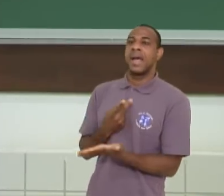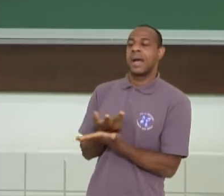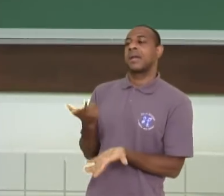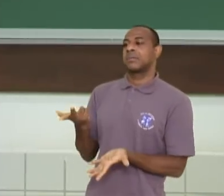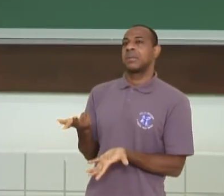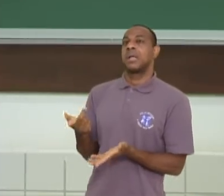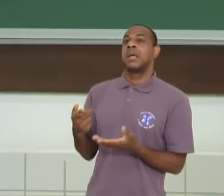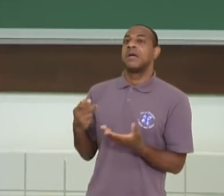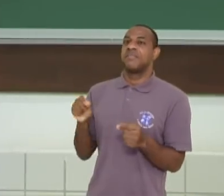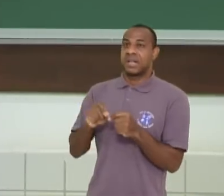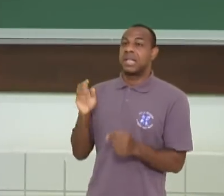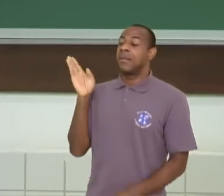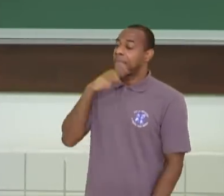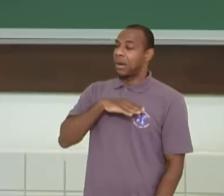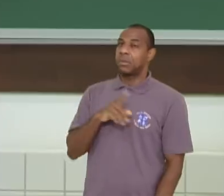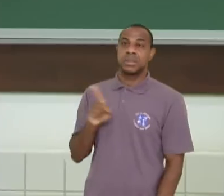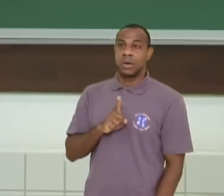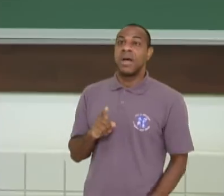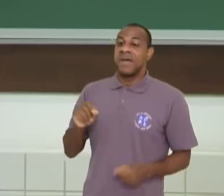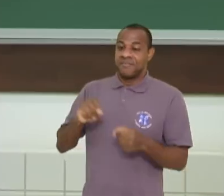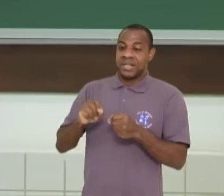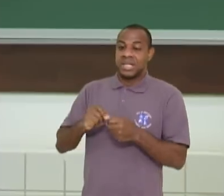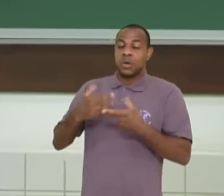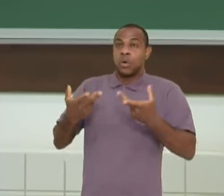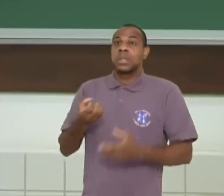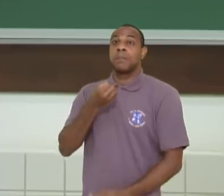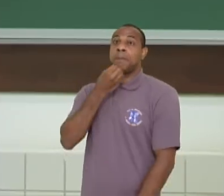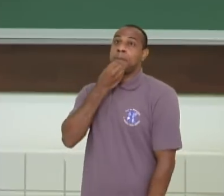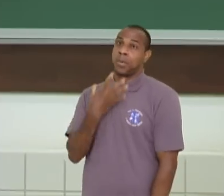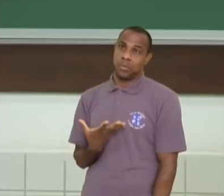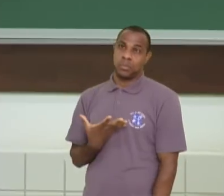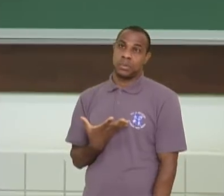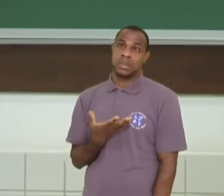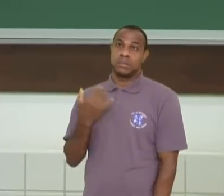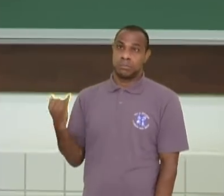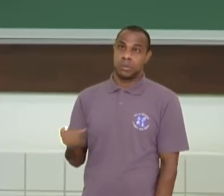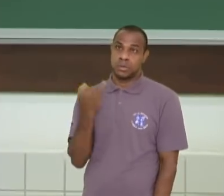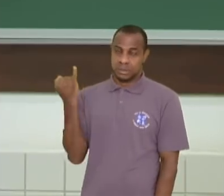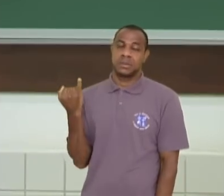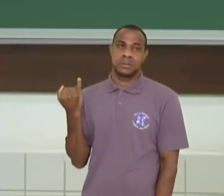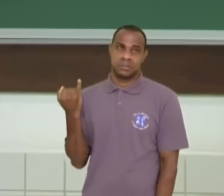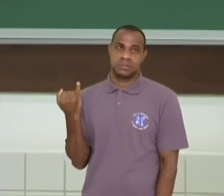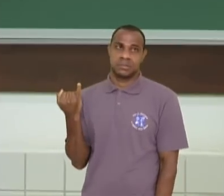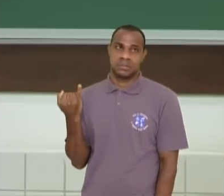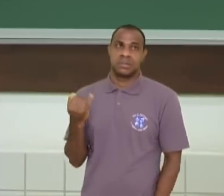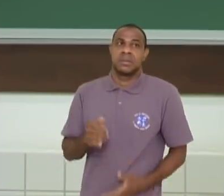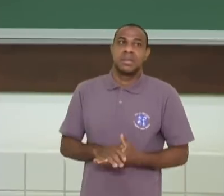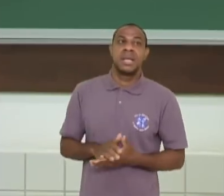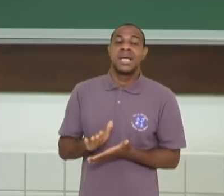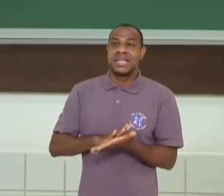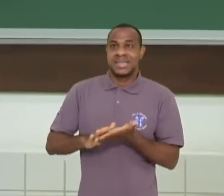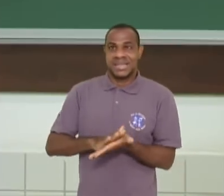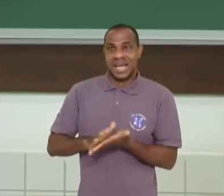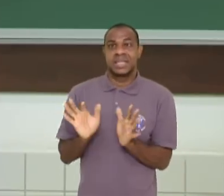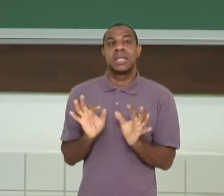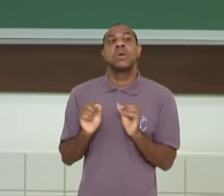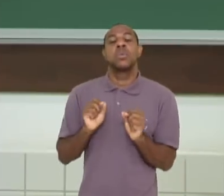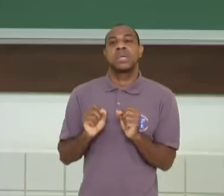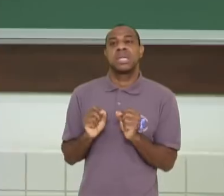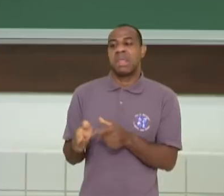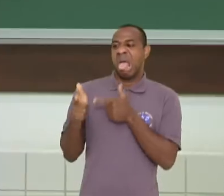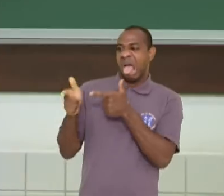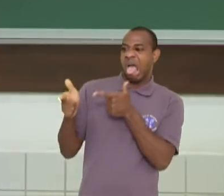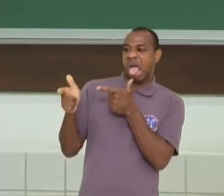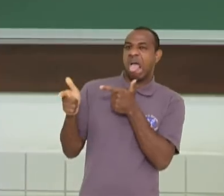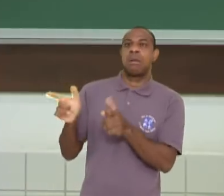fazer mal, né? Então observar e replicar sempre atitudes benéficas, nada pro lado malicioso,